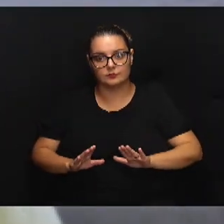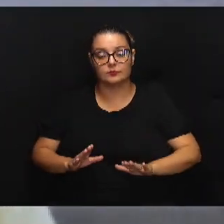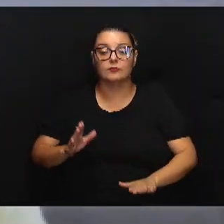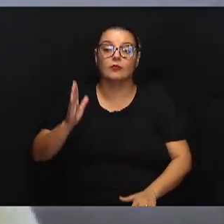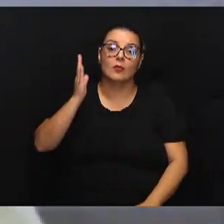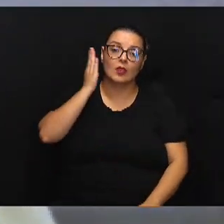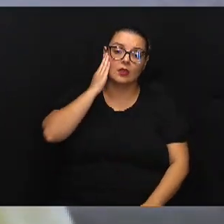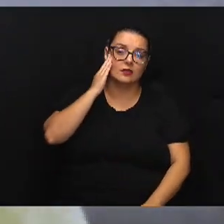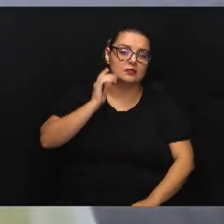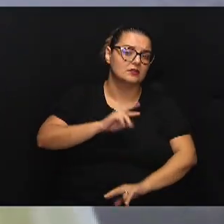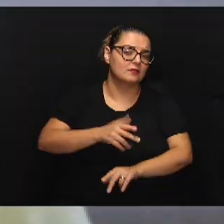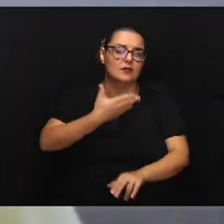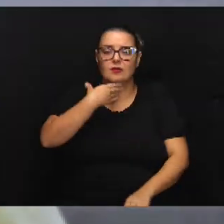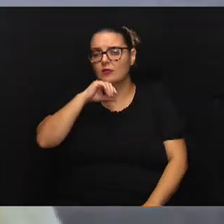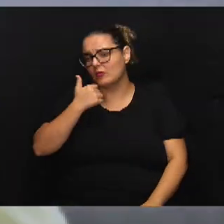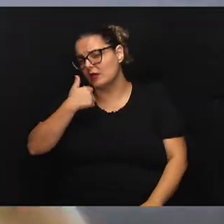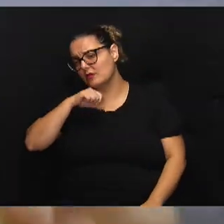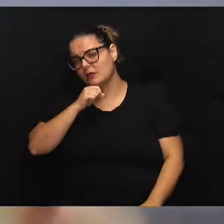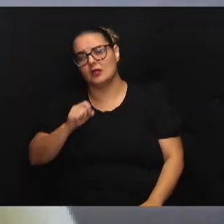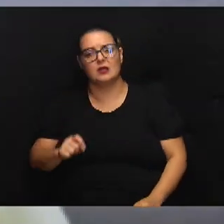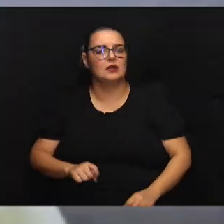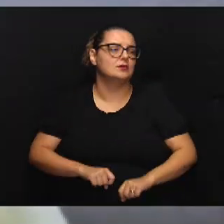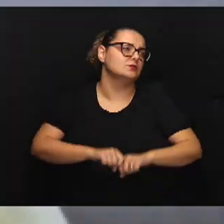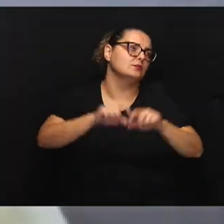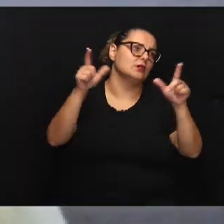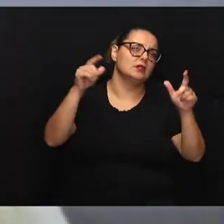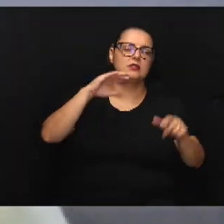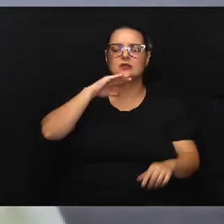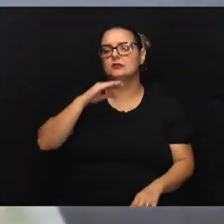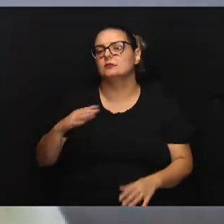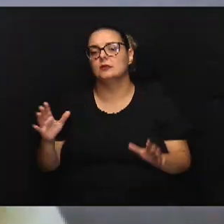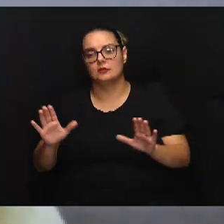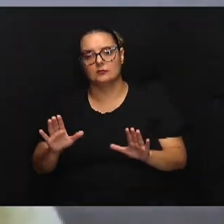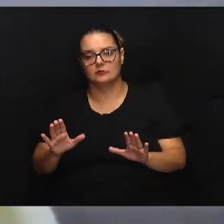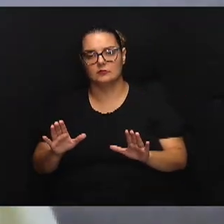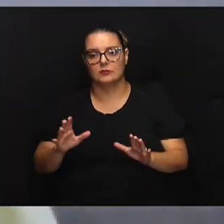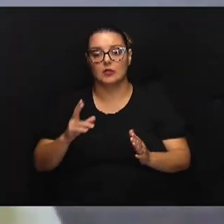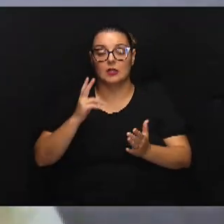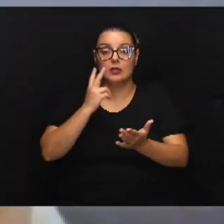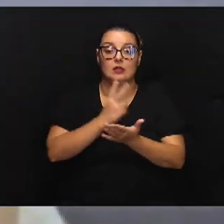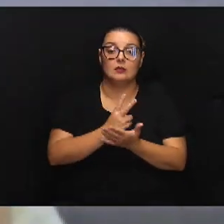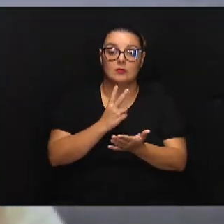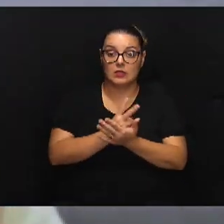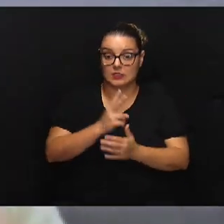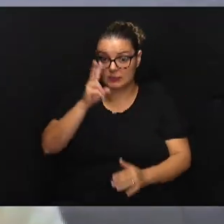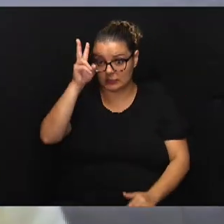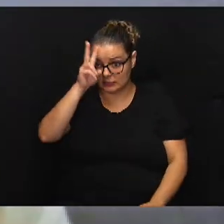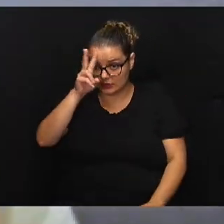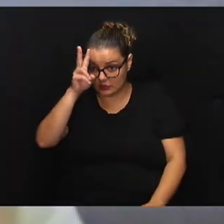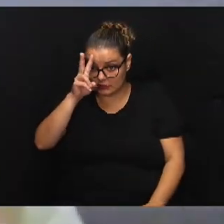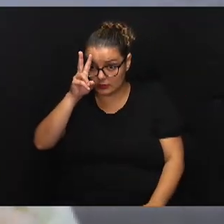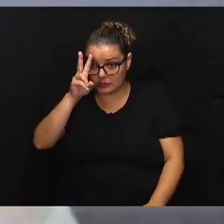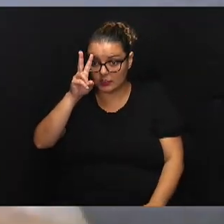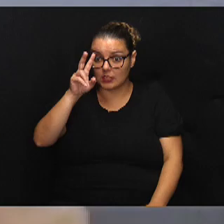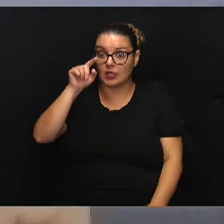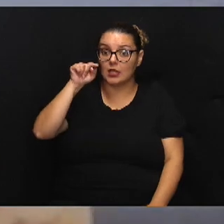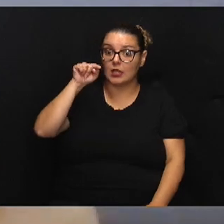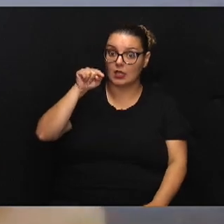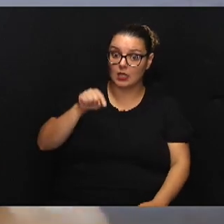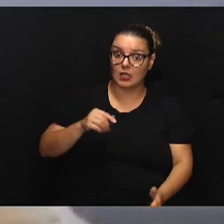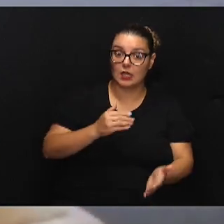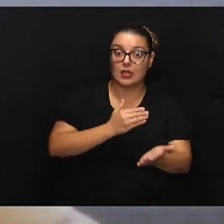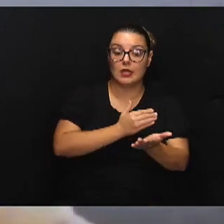que muitos pais levam terapia de manhã, de tarde, mas sempre lembrando, ele está começando